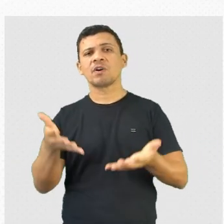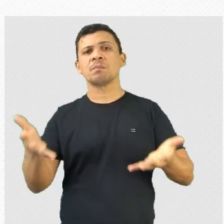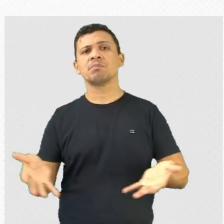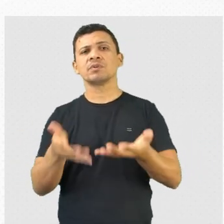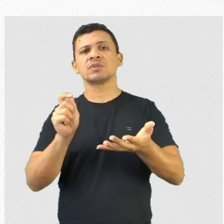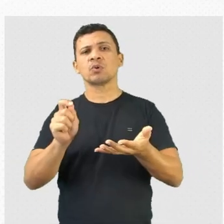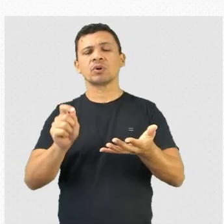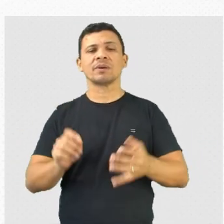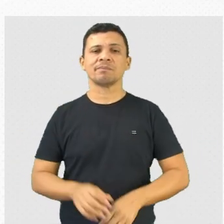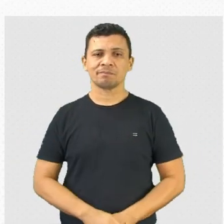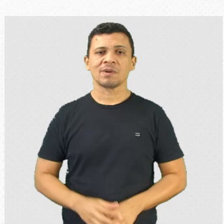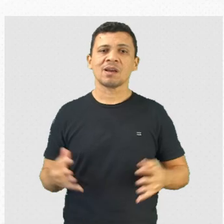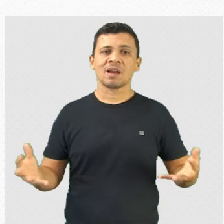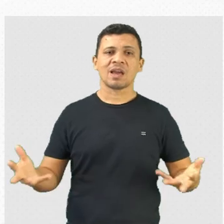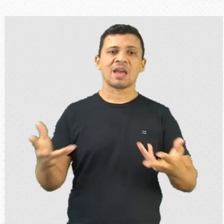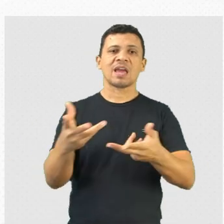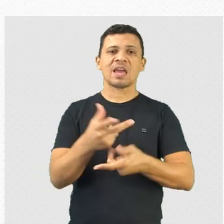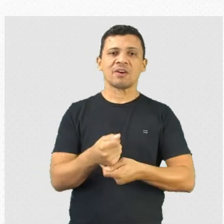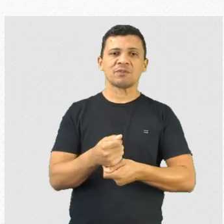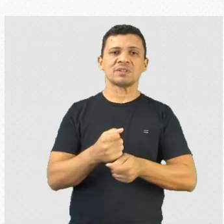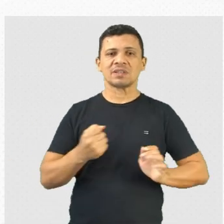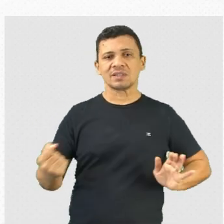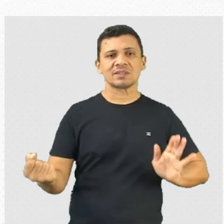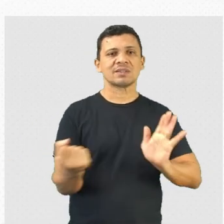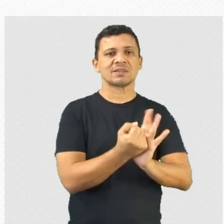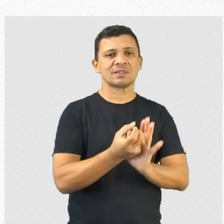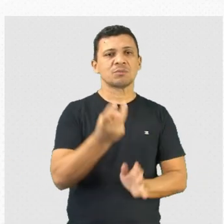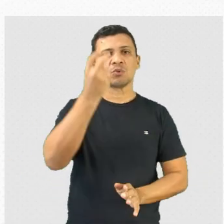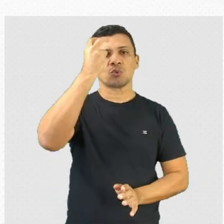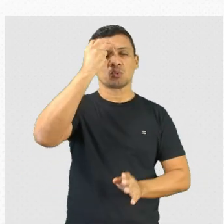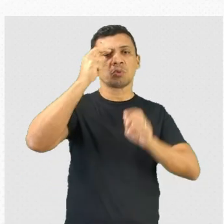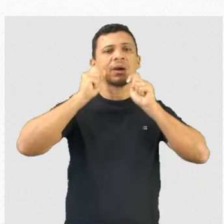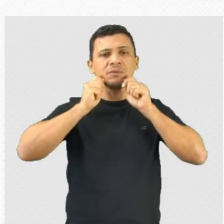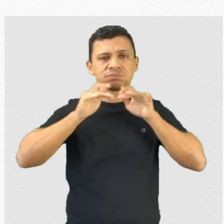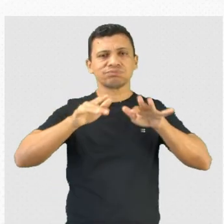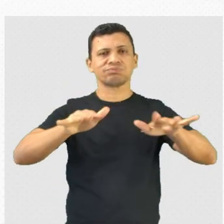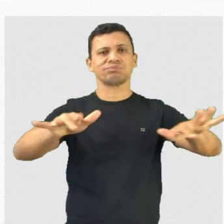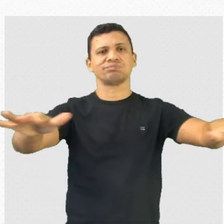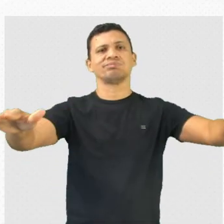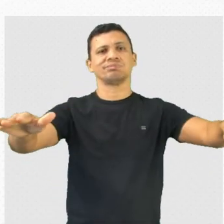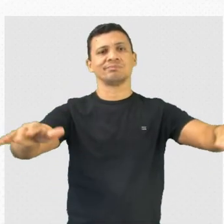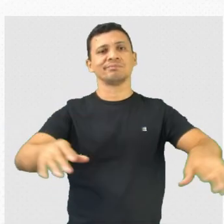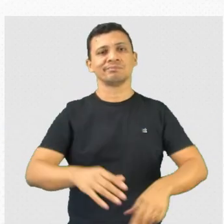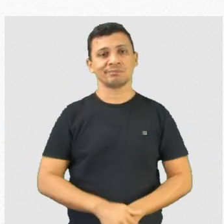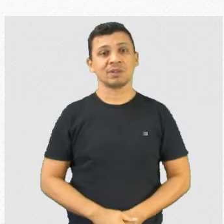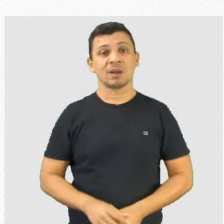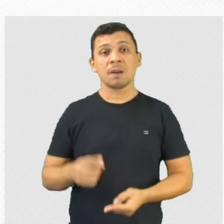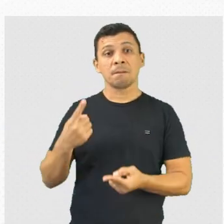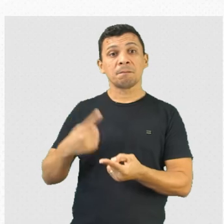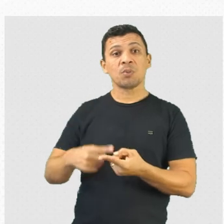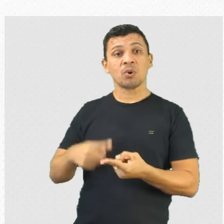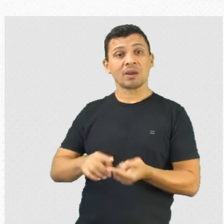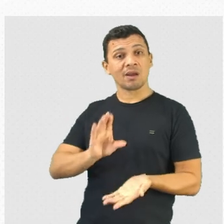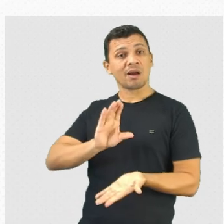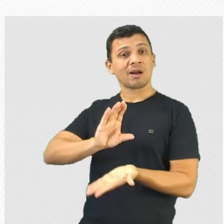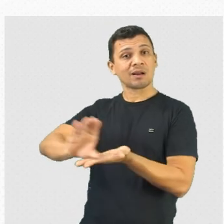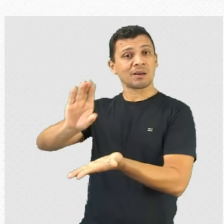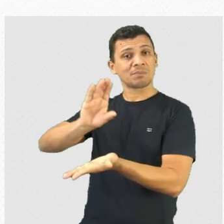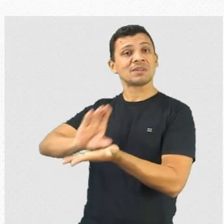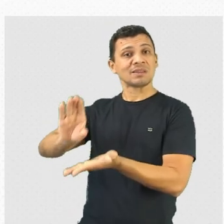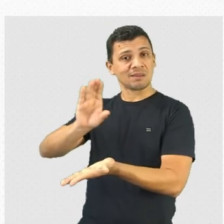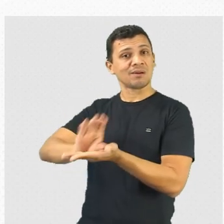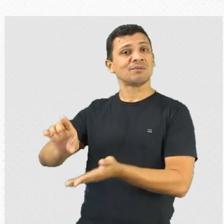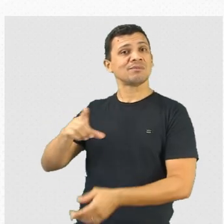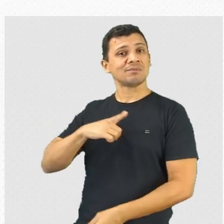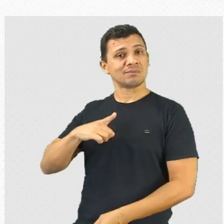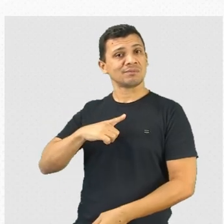a eficiência da circulação desses símbolos culturais, certo? Porque é ele que vai investir capital naquilo. Então, por